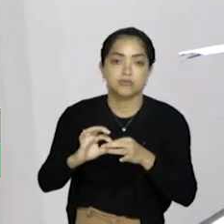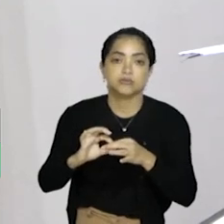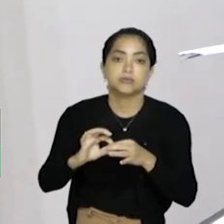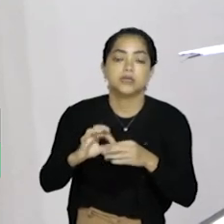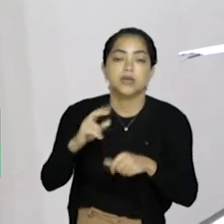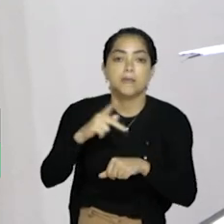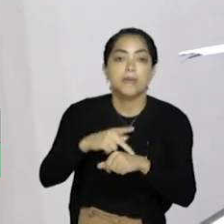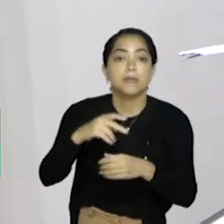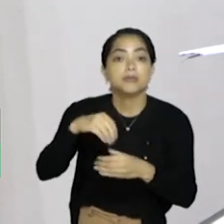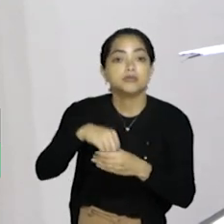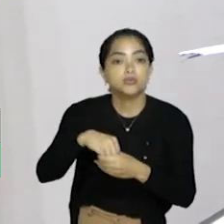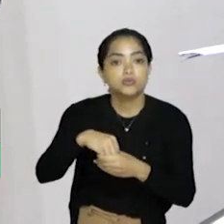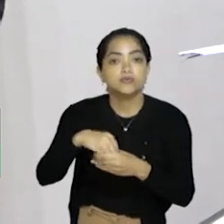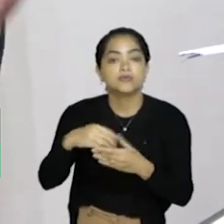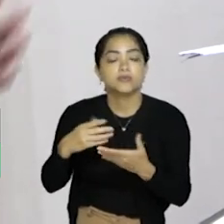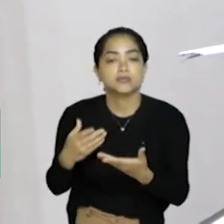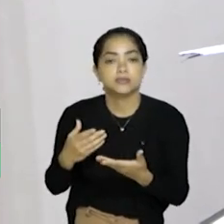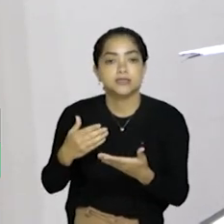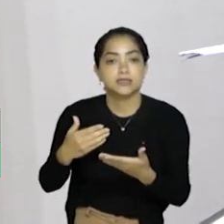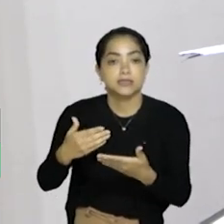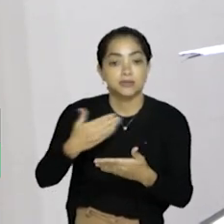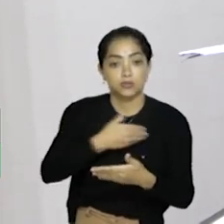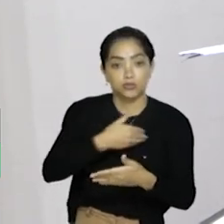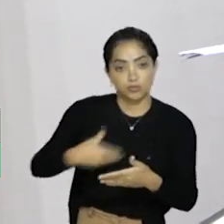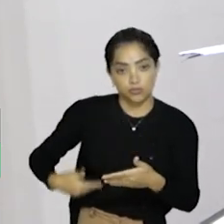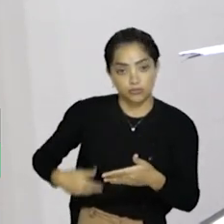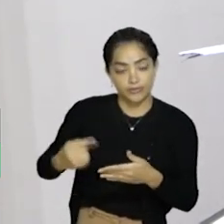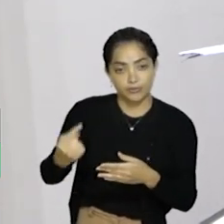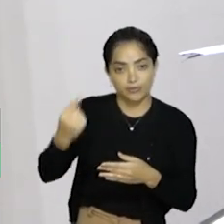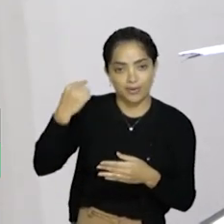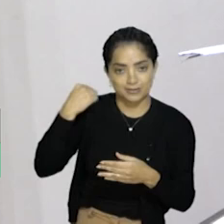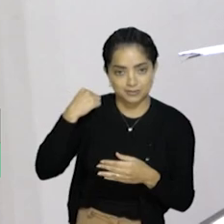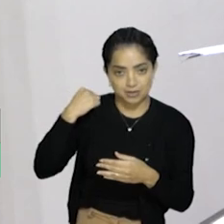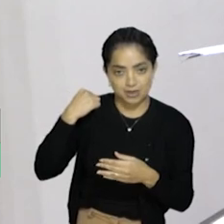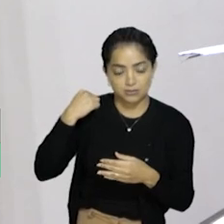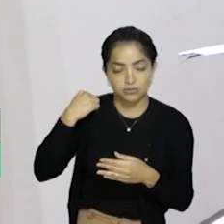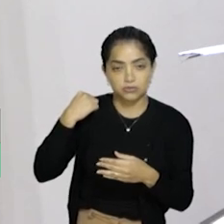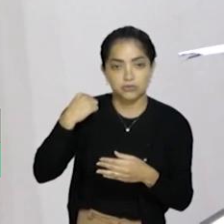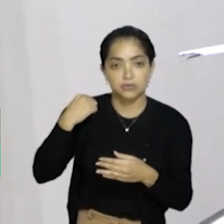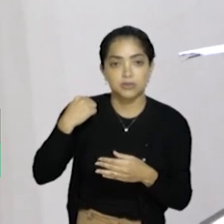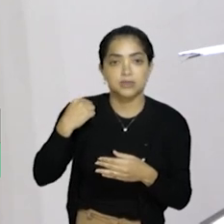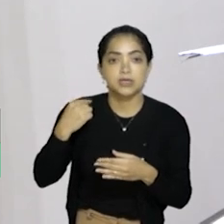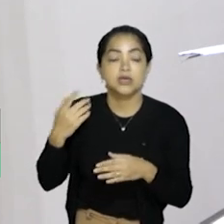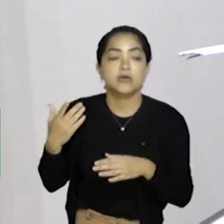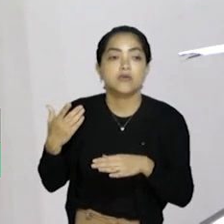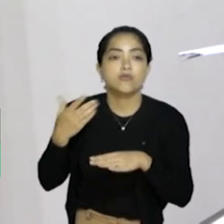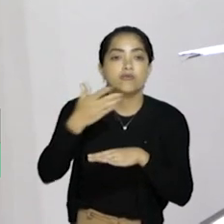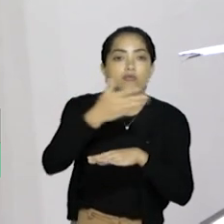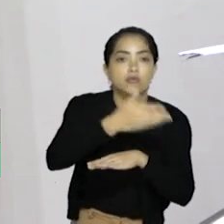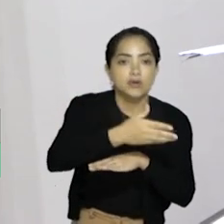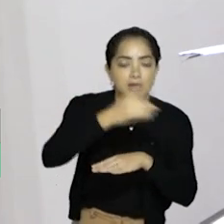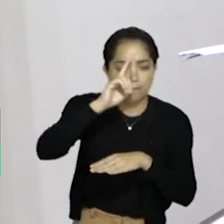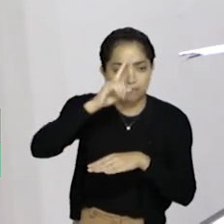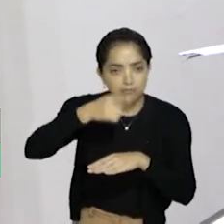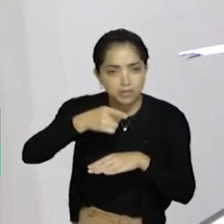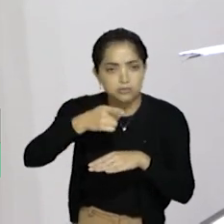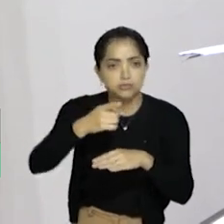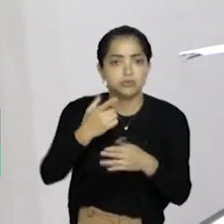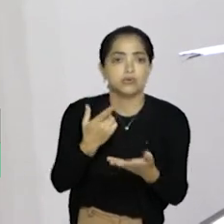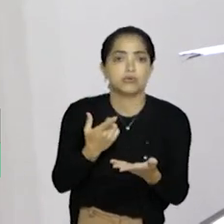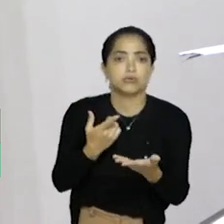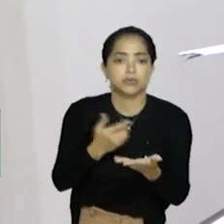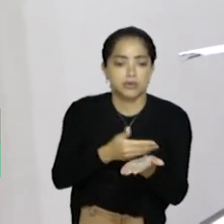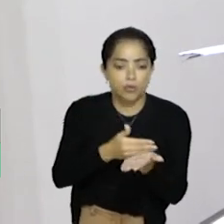é que o governo passado aí Deputado Oscar foi lá deu ordem de serviço